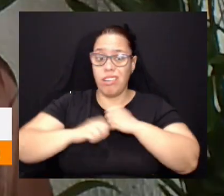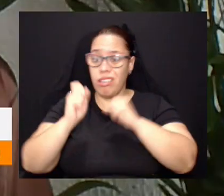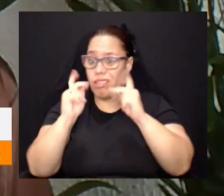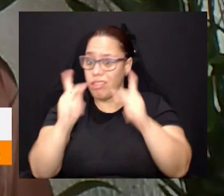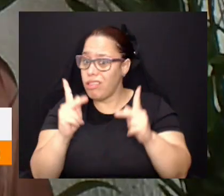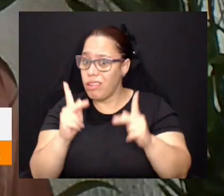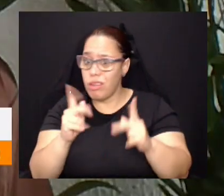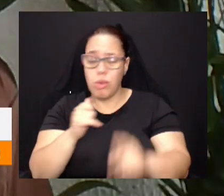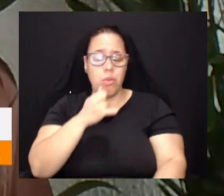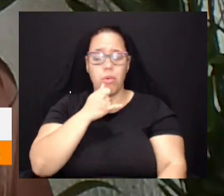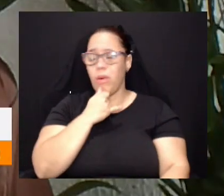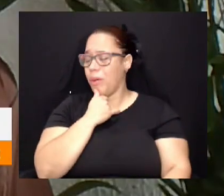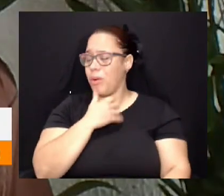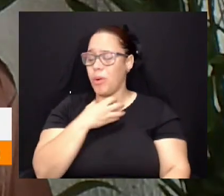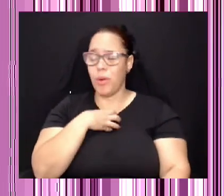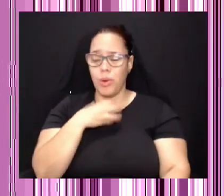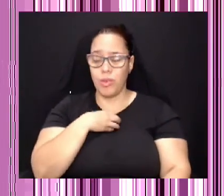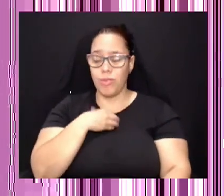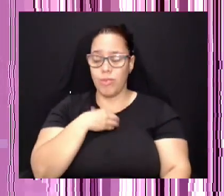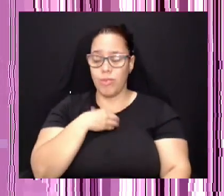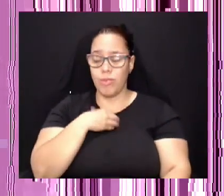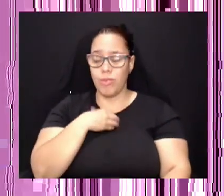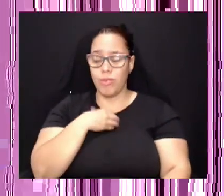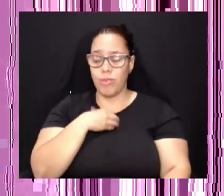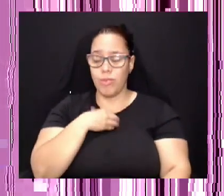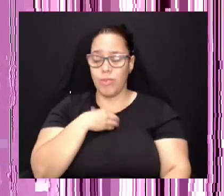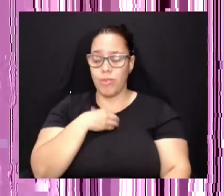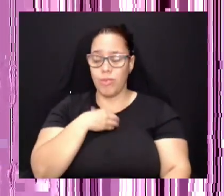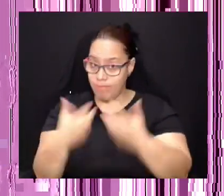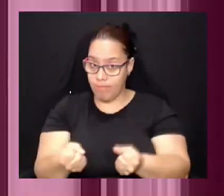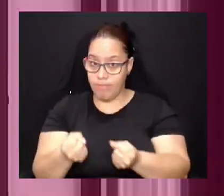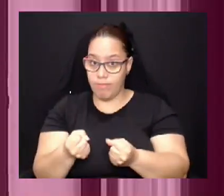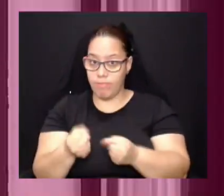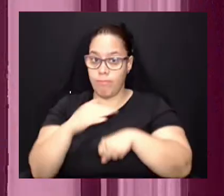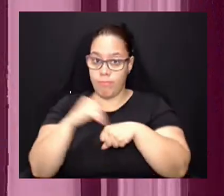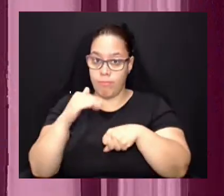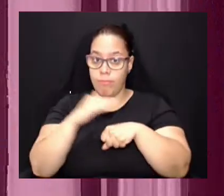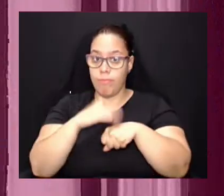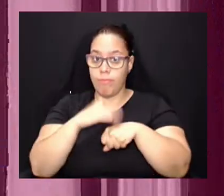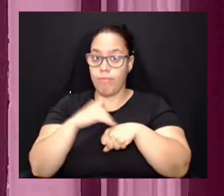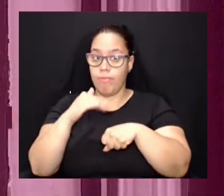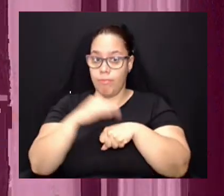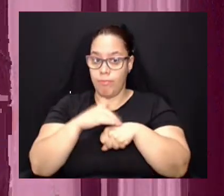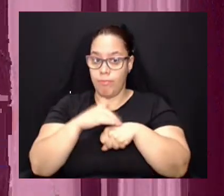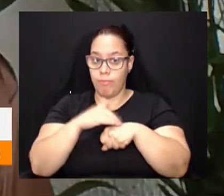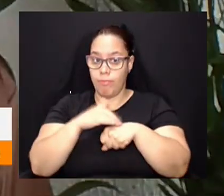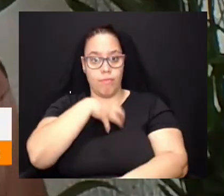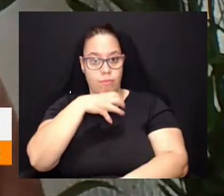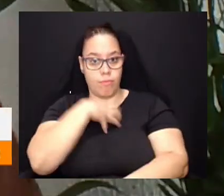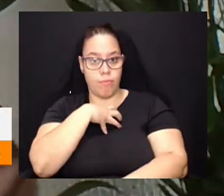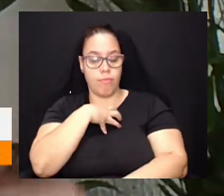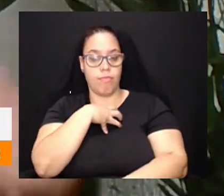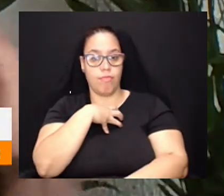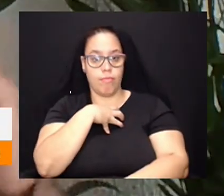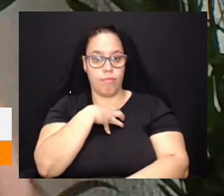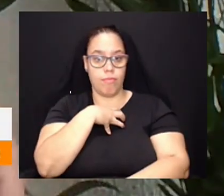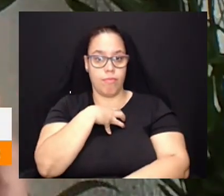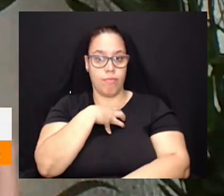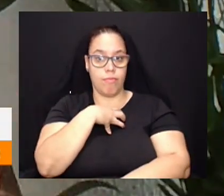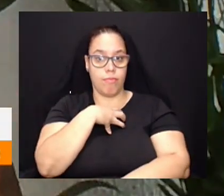tristeza, na medida que eu acolho com afeto e com carinho esses sentimentos, eles não